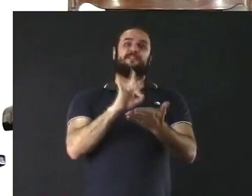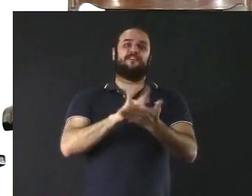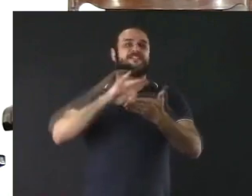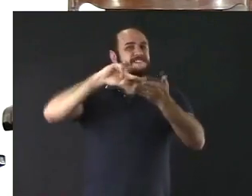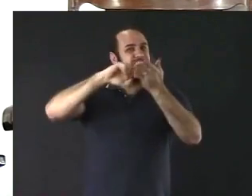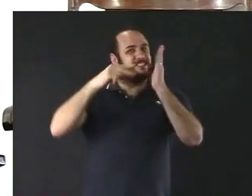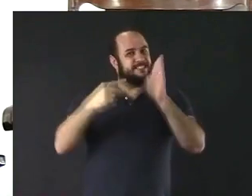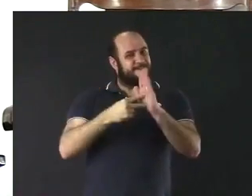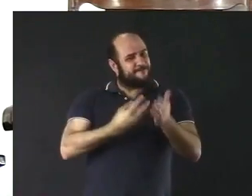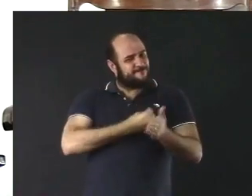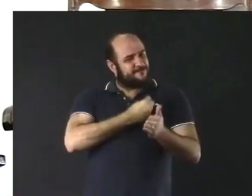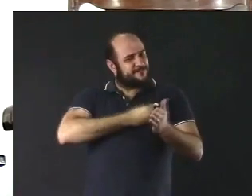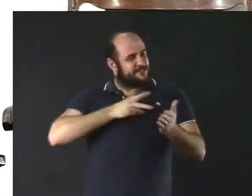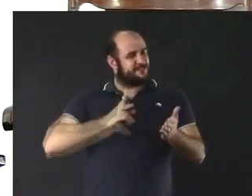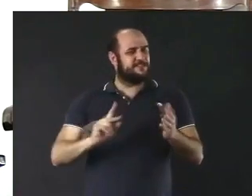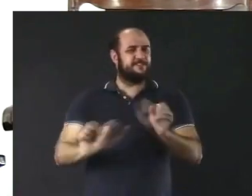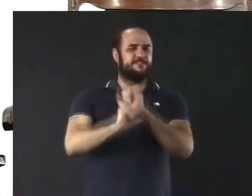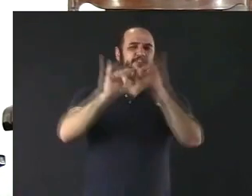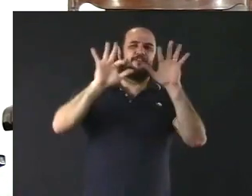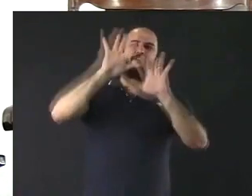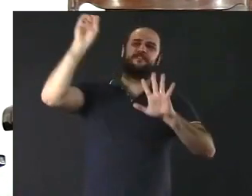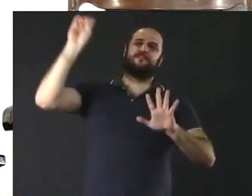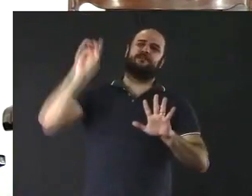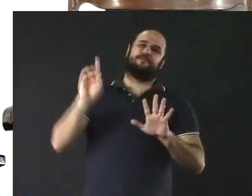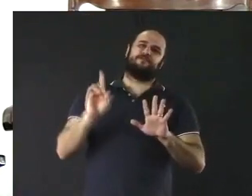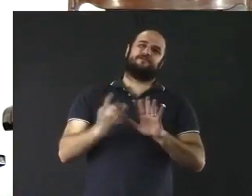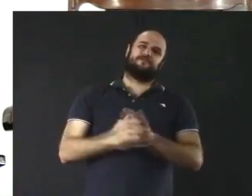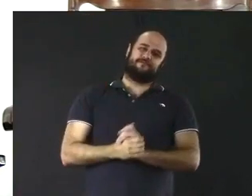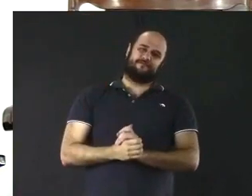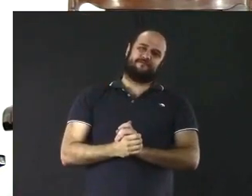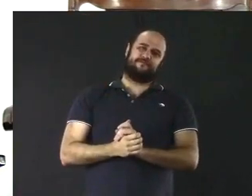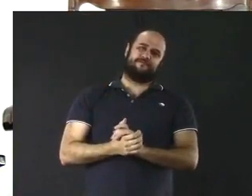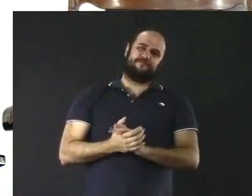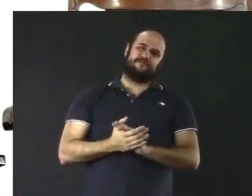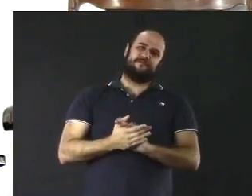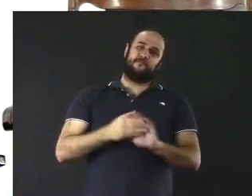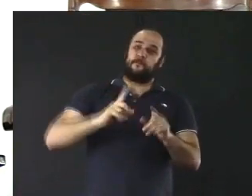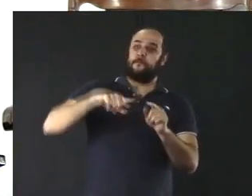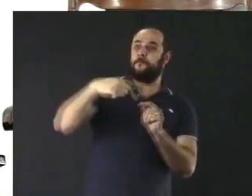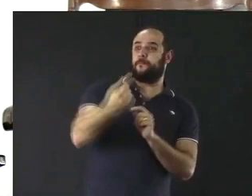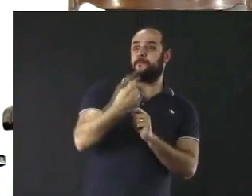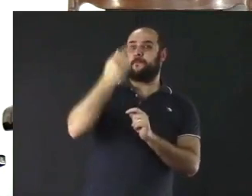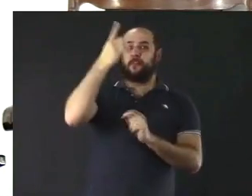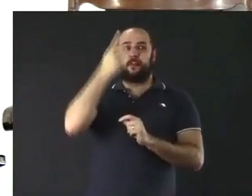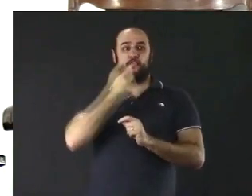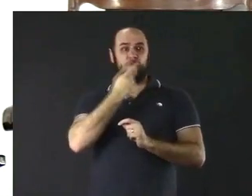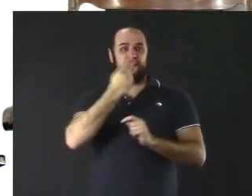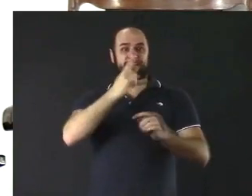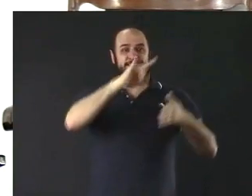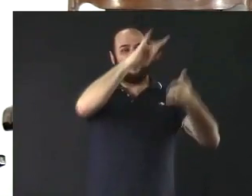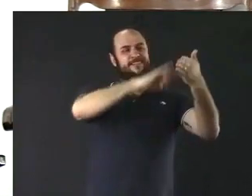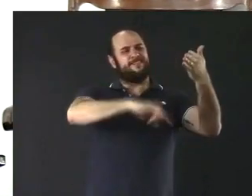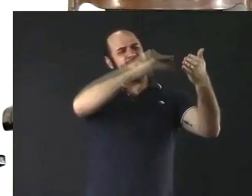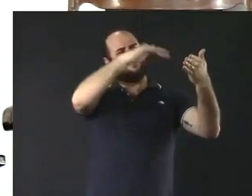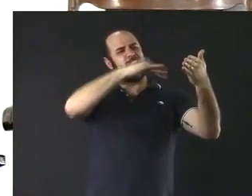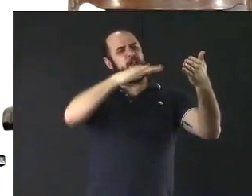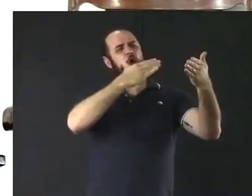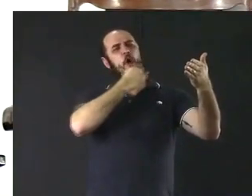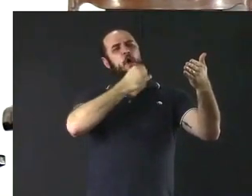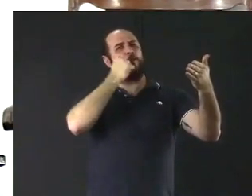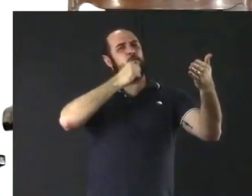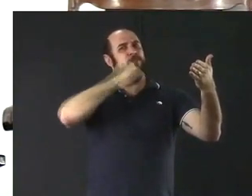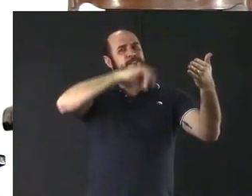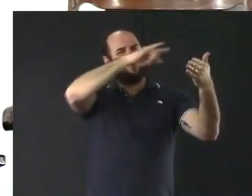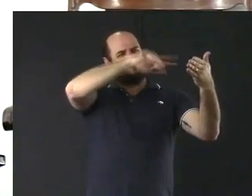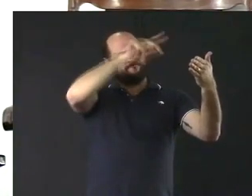para glorificar a Deus, é o que o versículo 6 vai dizer para nós. E depois o autor então vai trazer uma lista de homens e mulheres que